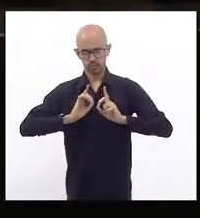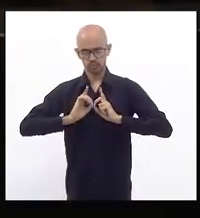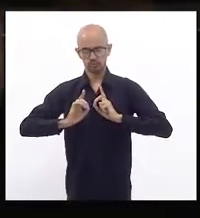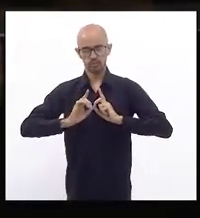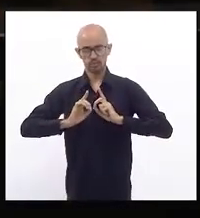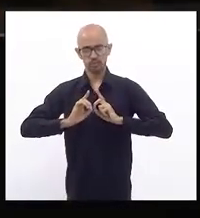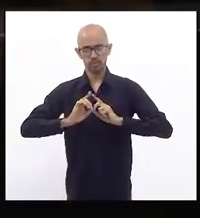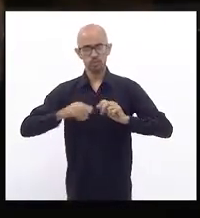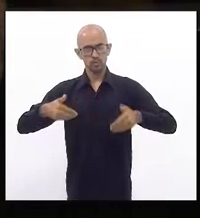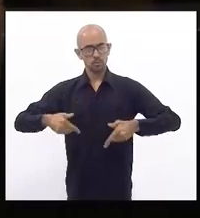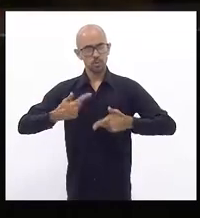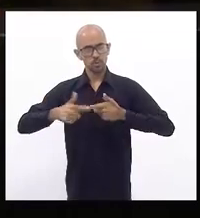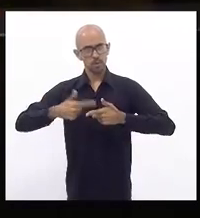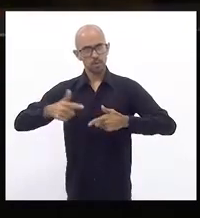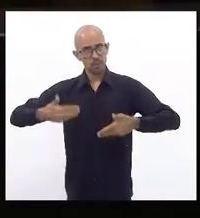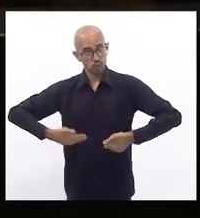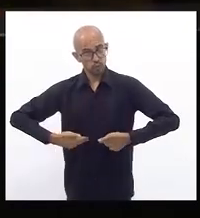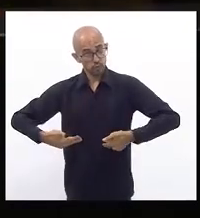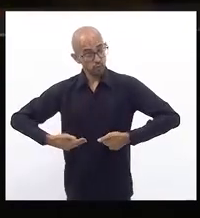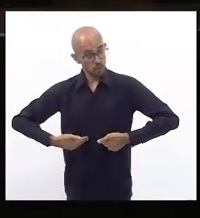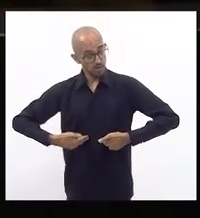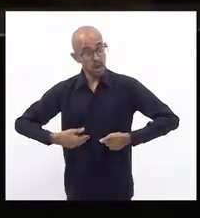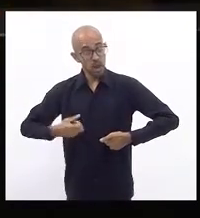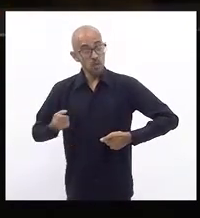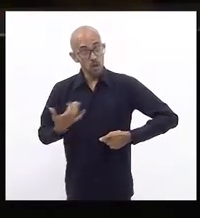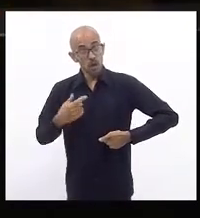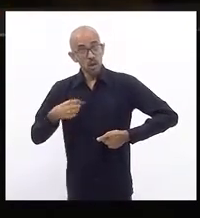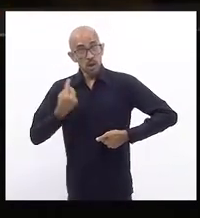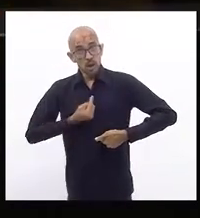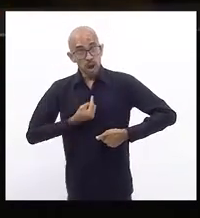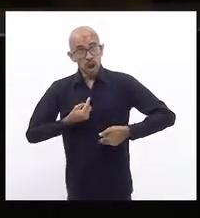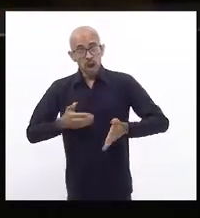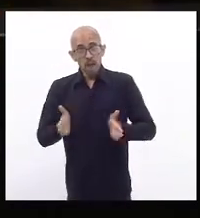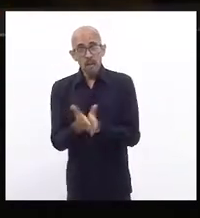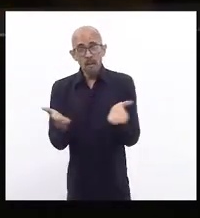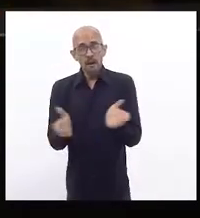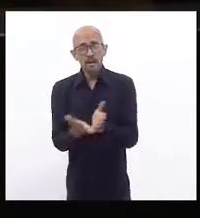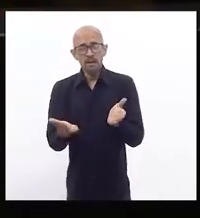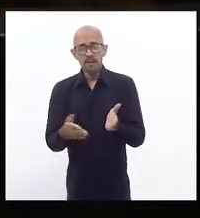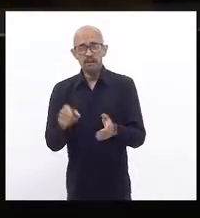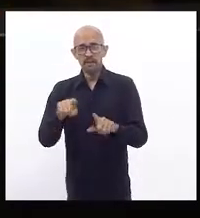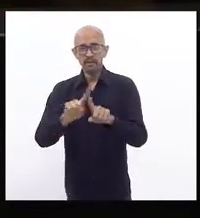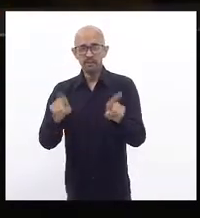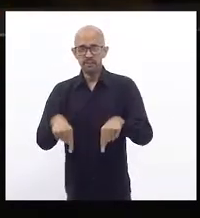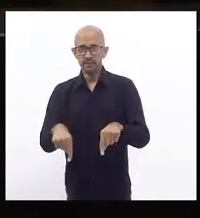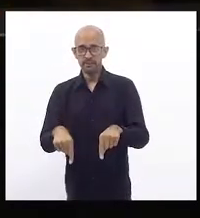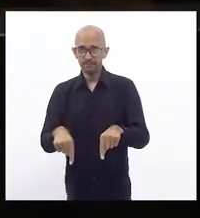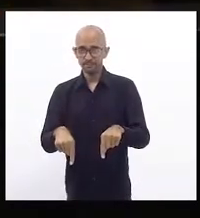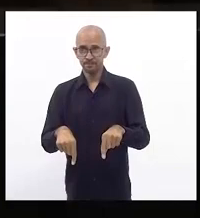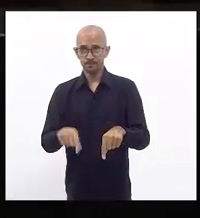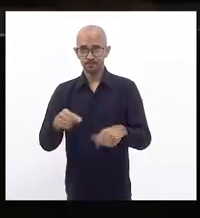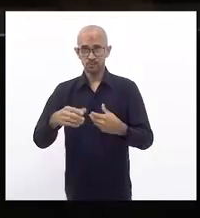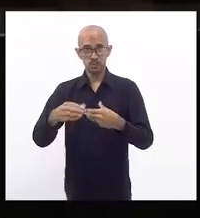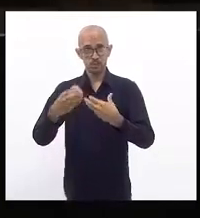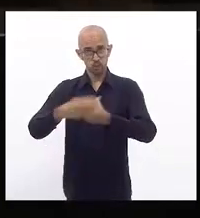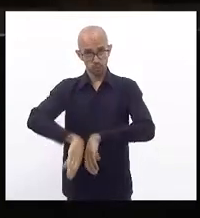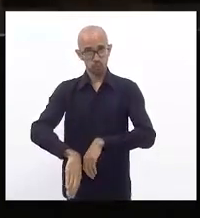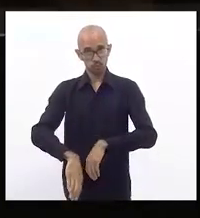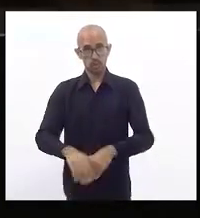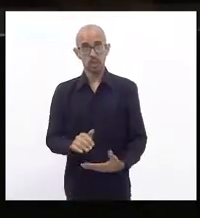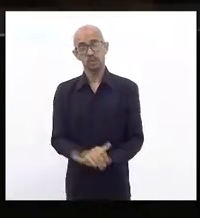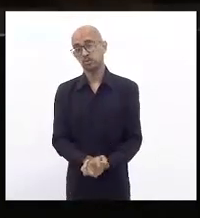de fome extrema. E quando a gente precariza esses trabalhadores e trabalhadoras concursados